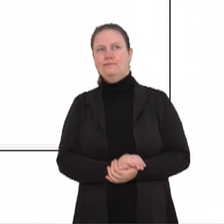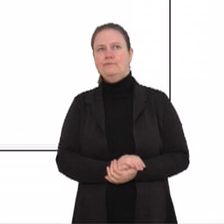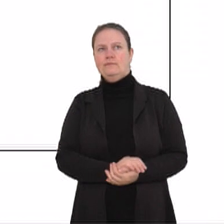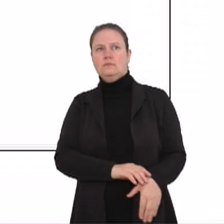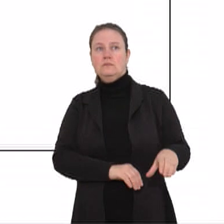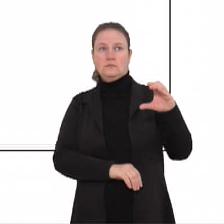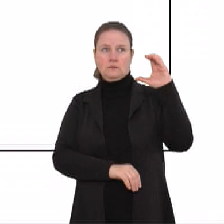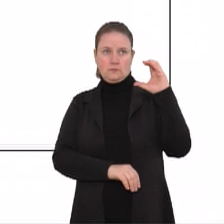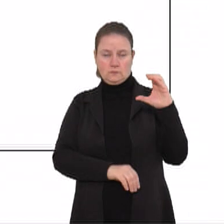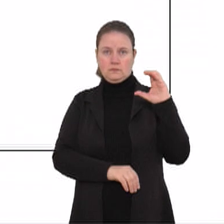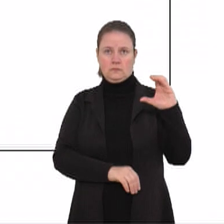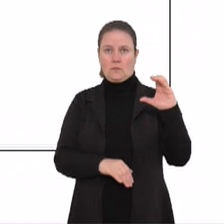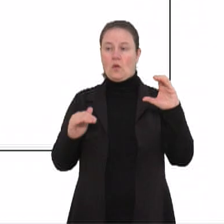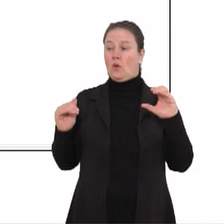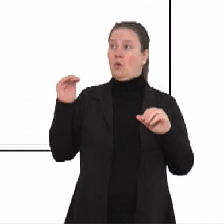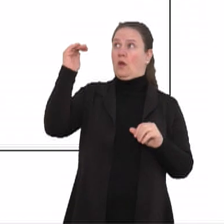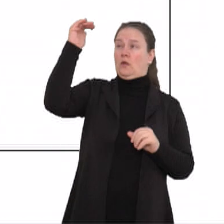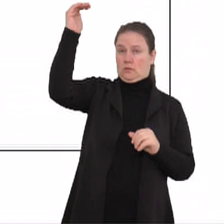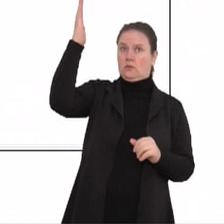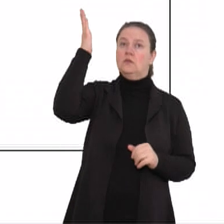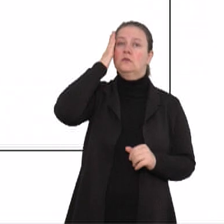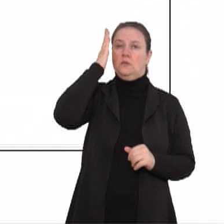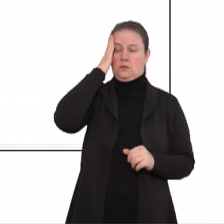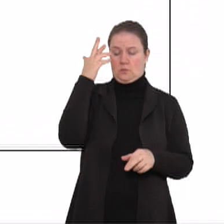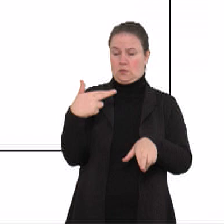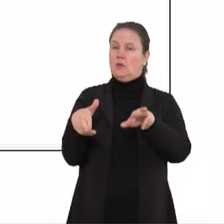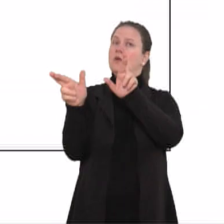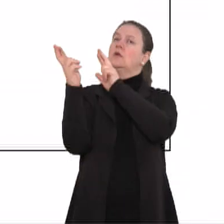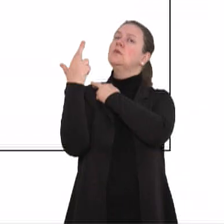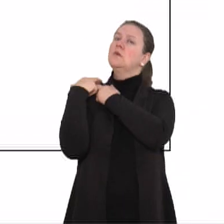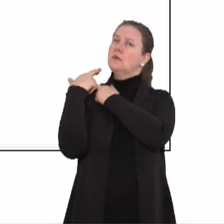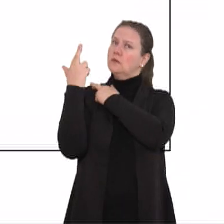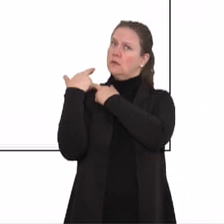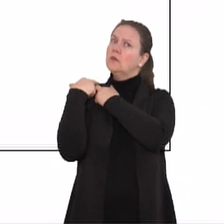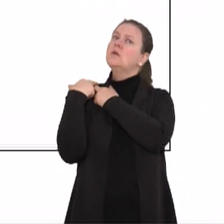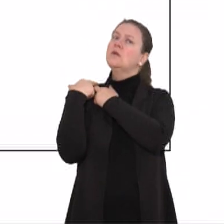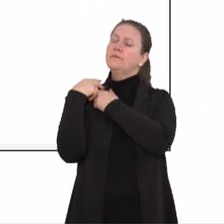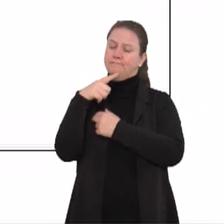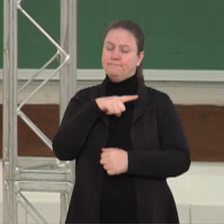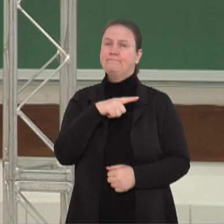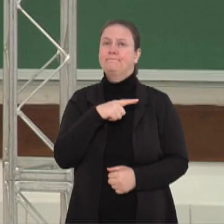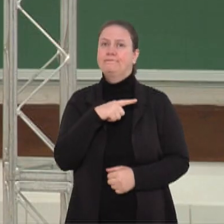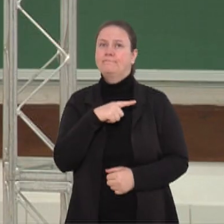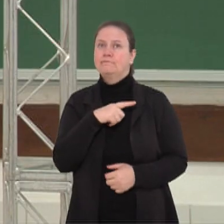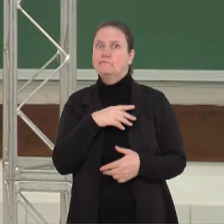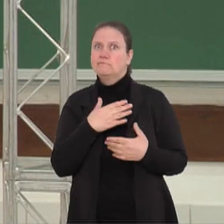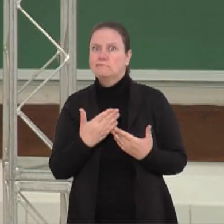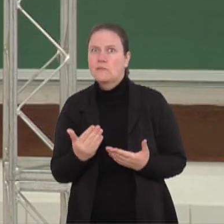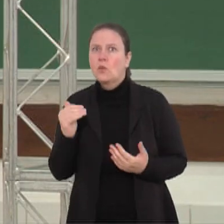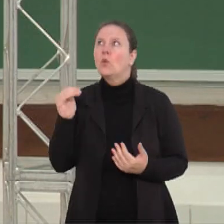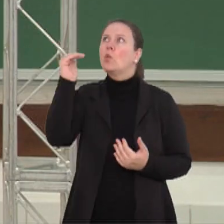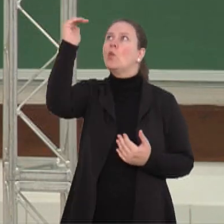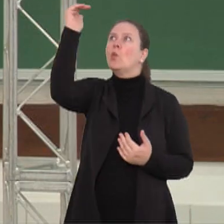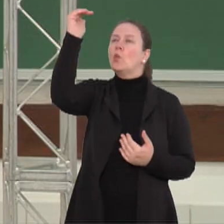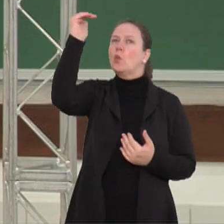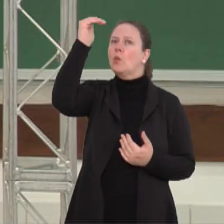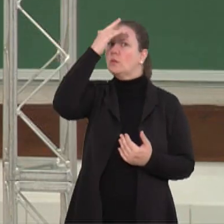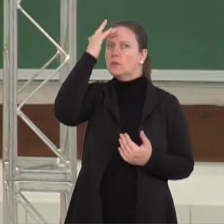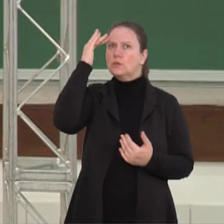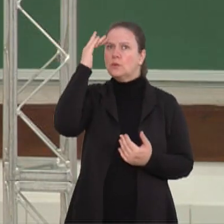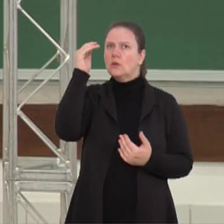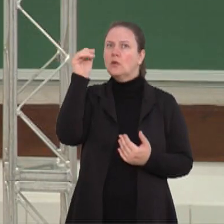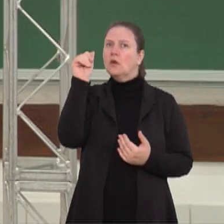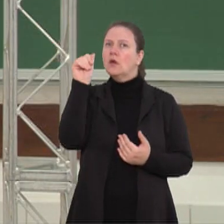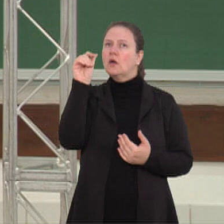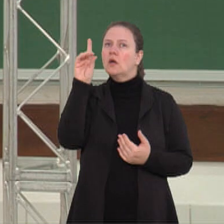E a letra C, todo adulto sabe ser responsável. Essa é uma ideologia muito forte. A